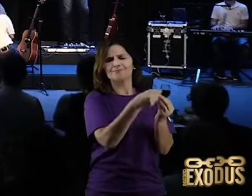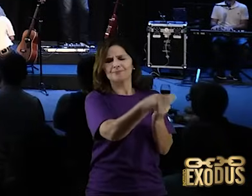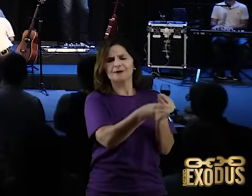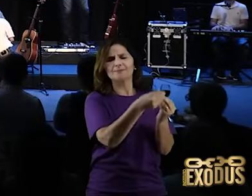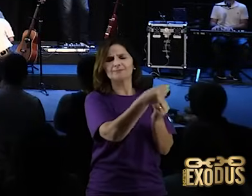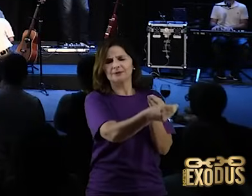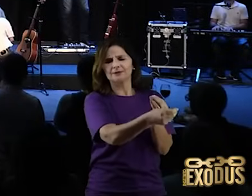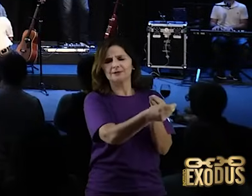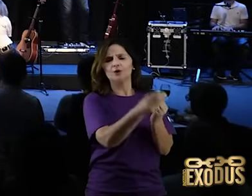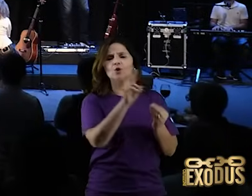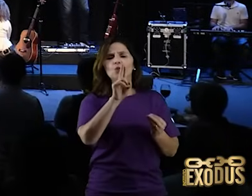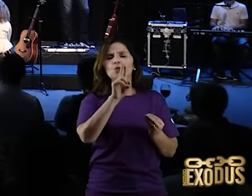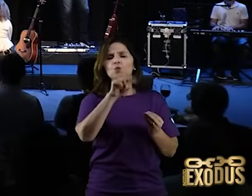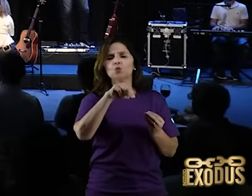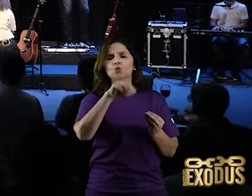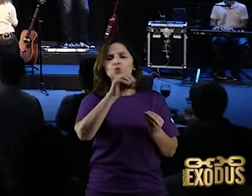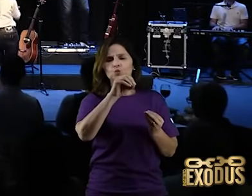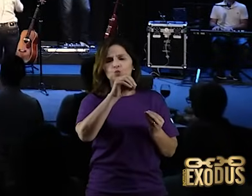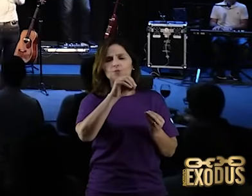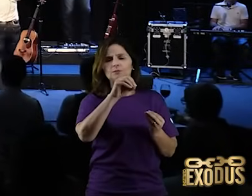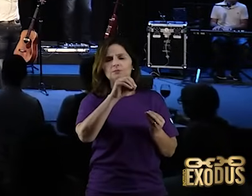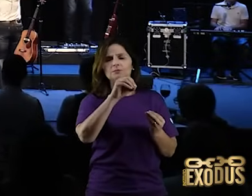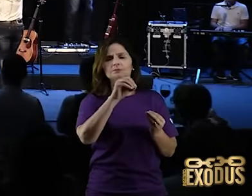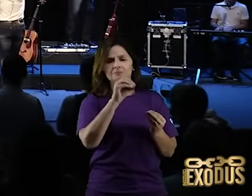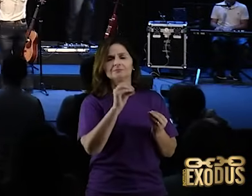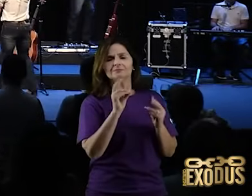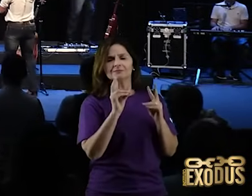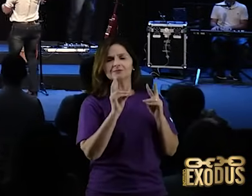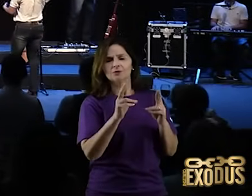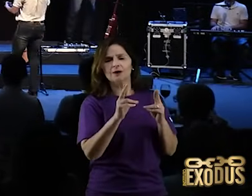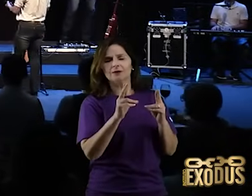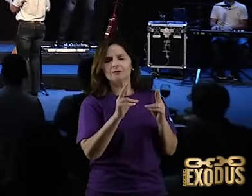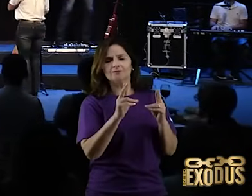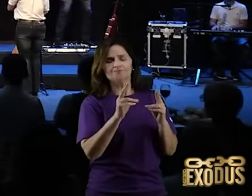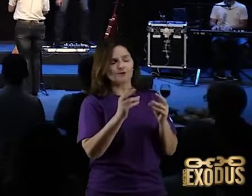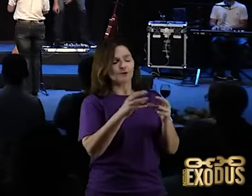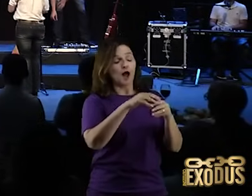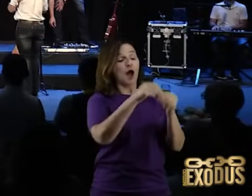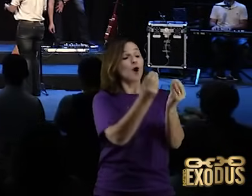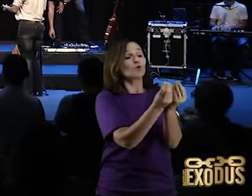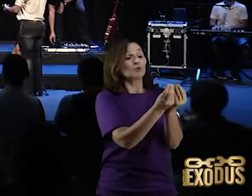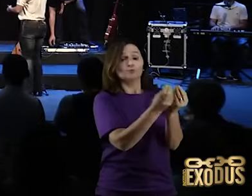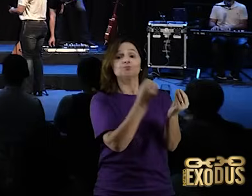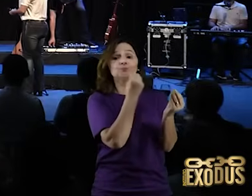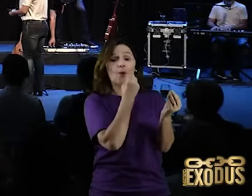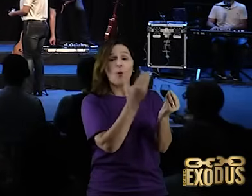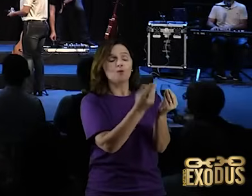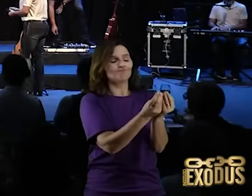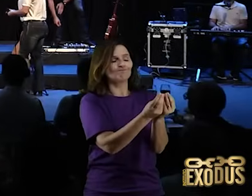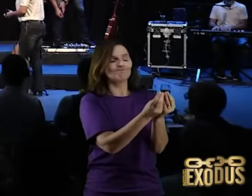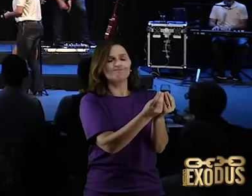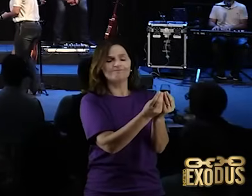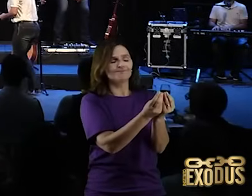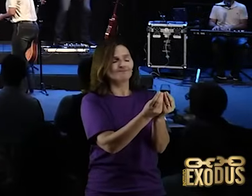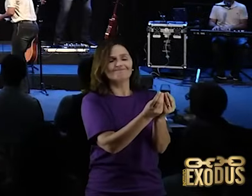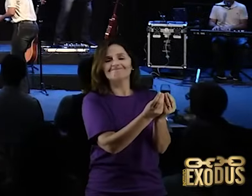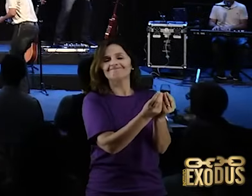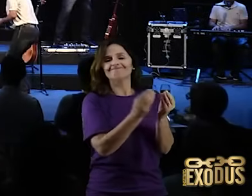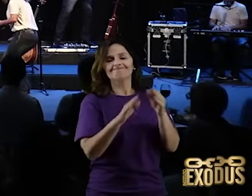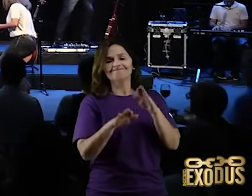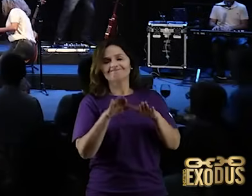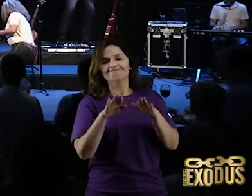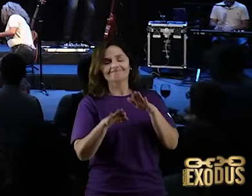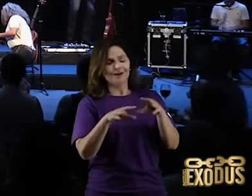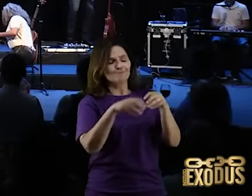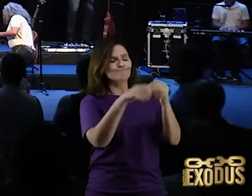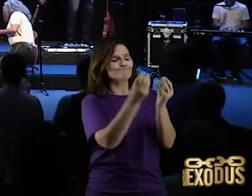quatro Eu quero azul Já jogaram é isso às vezes você vem com uma mão recheada boa e tem gente que vem uma mão que não tem nada ele só vai